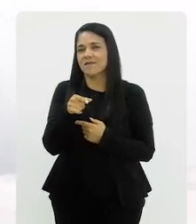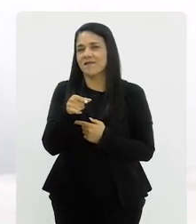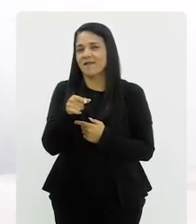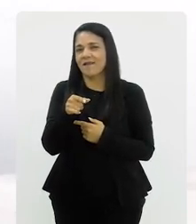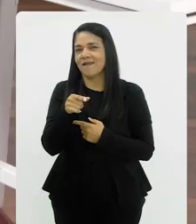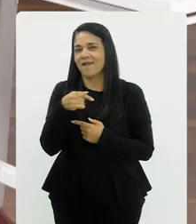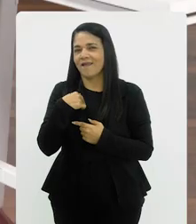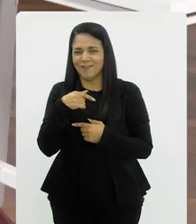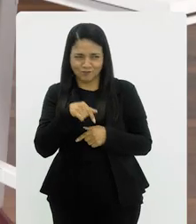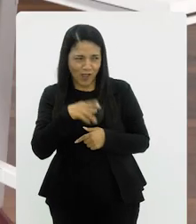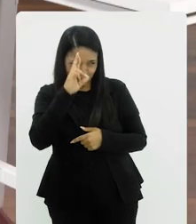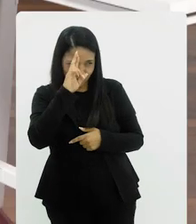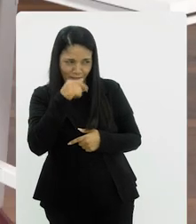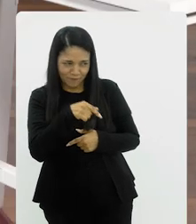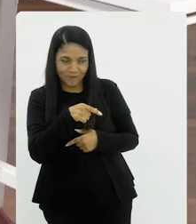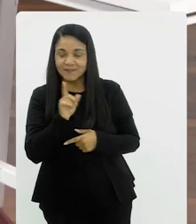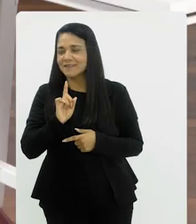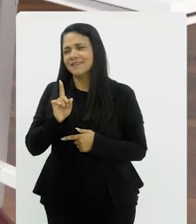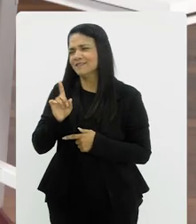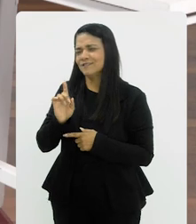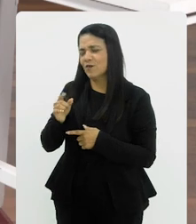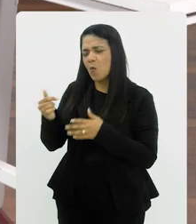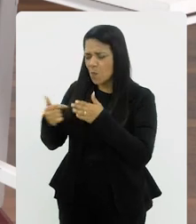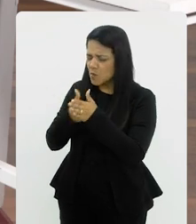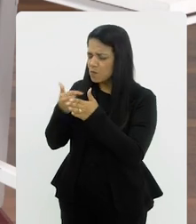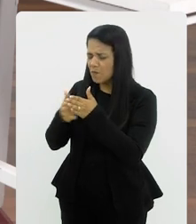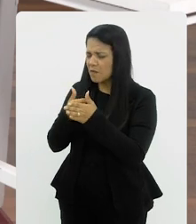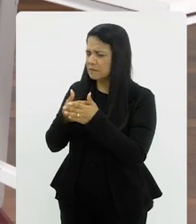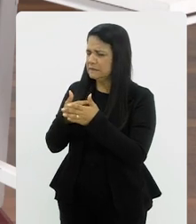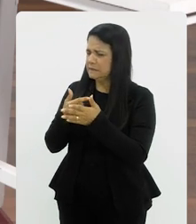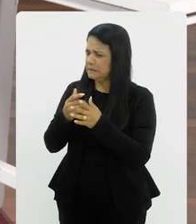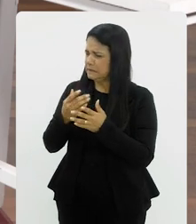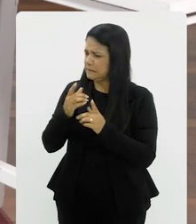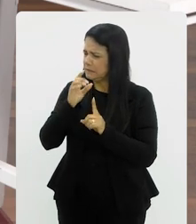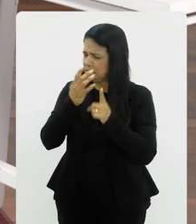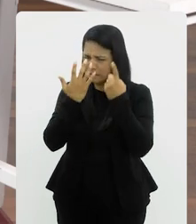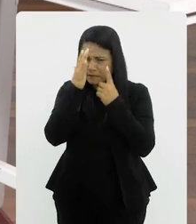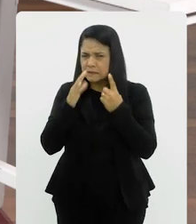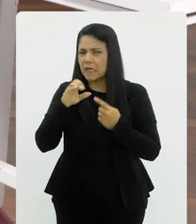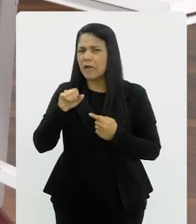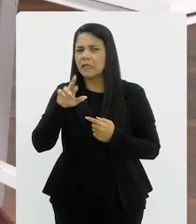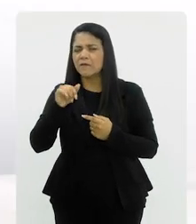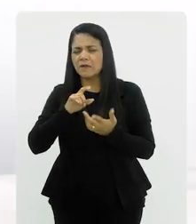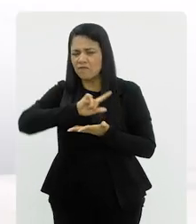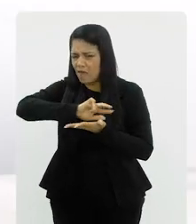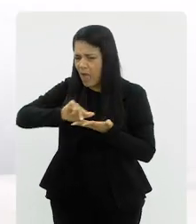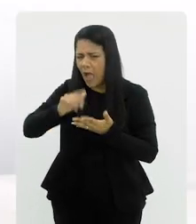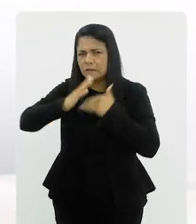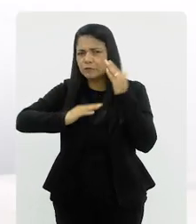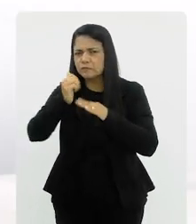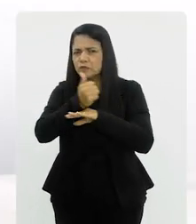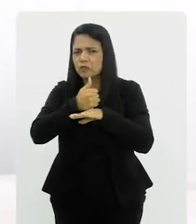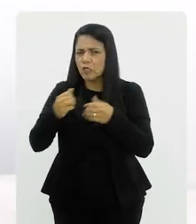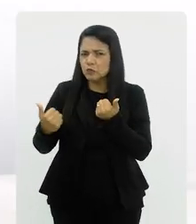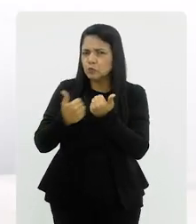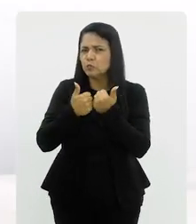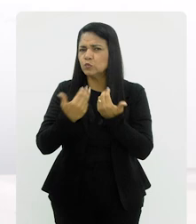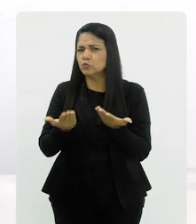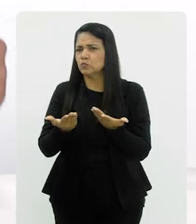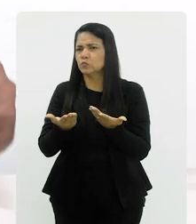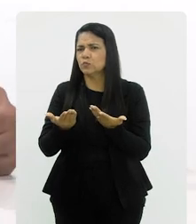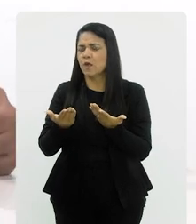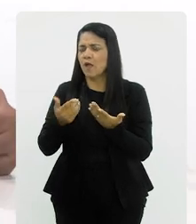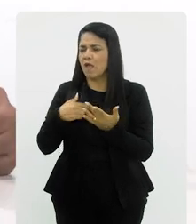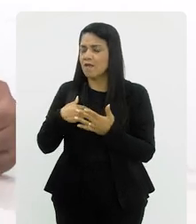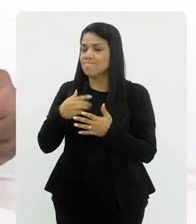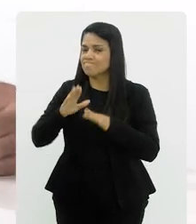de patrão já, né? Eu sempre questionava assim, eu questionava por que tanto carnavalesco tem figurinista, assistente? E quando a gente